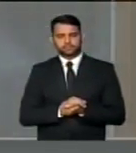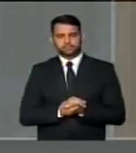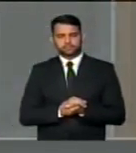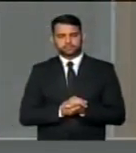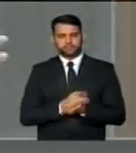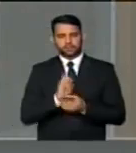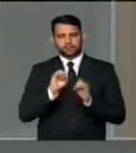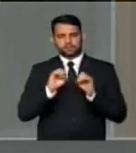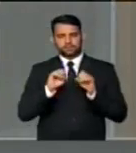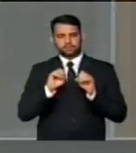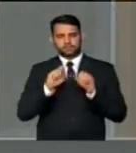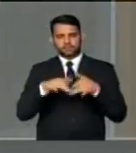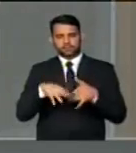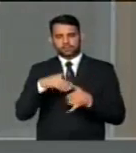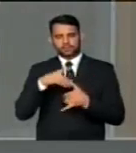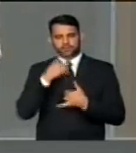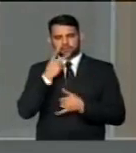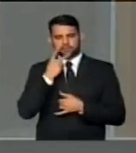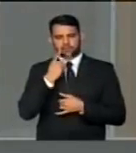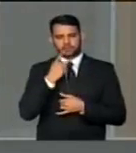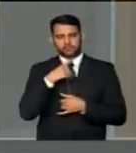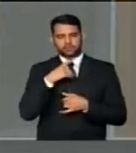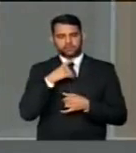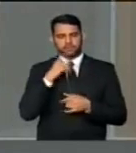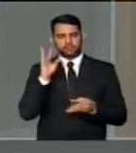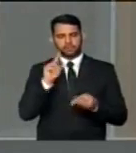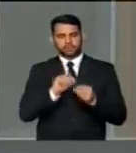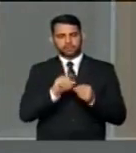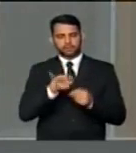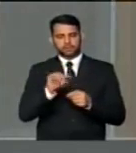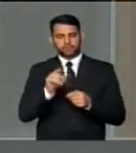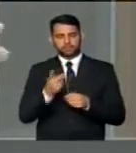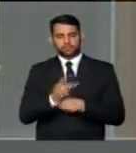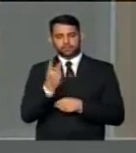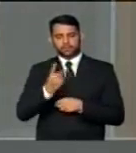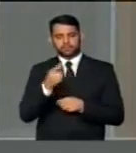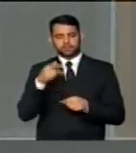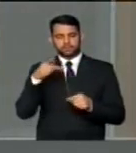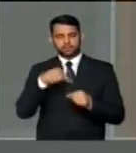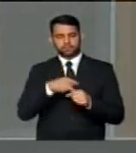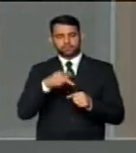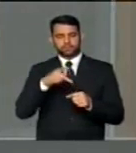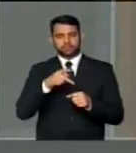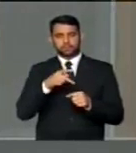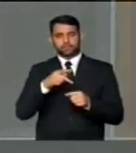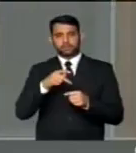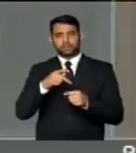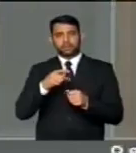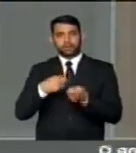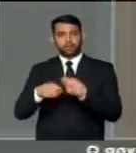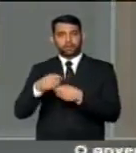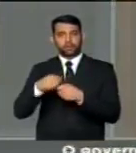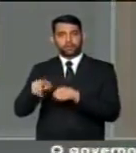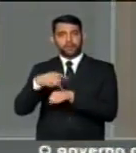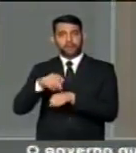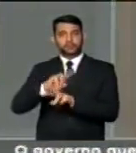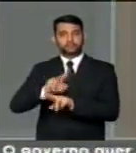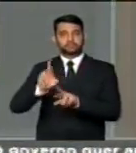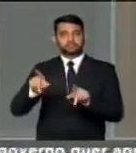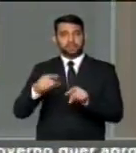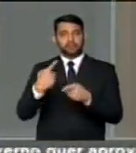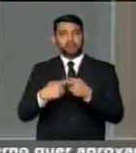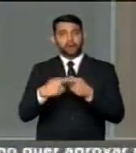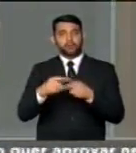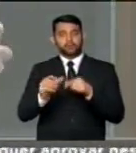Para concluir, senhor deputado. Para concluir, senhor presidente. O reflexo da redução dos preços do combustível no mercado internacional. Por